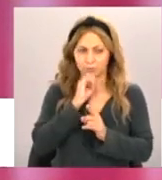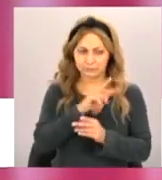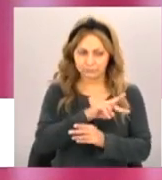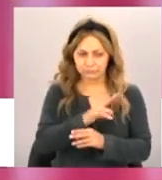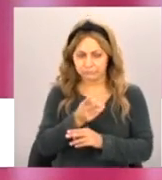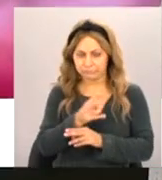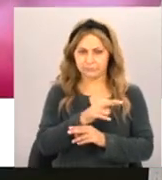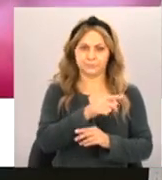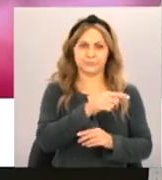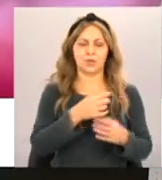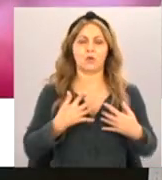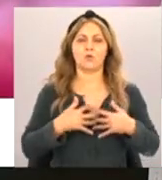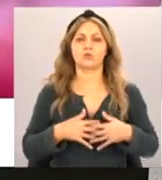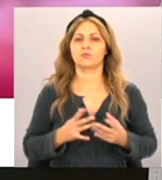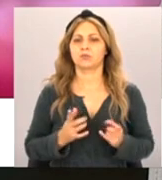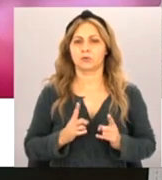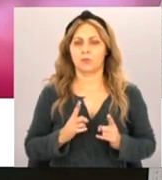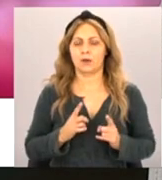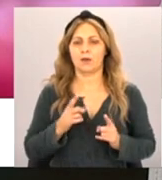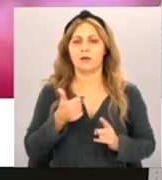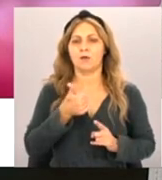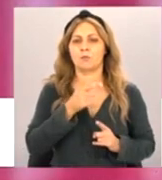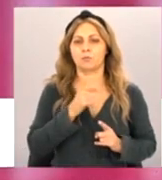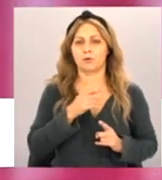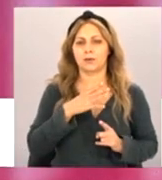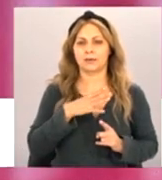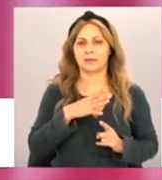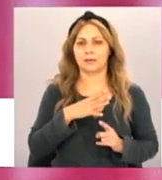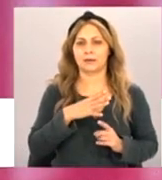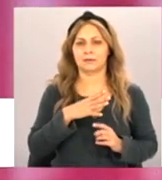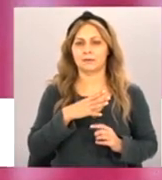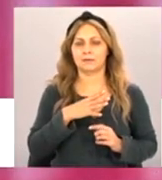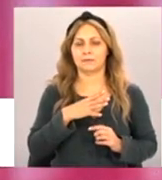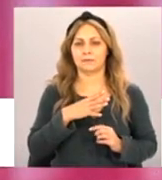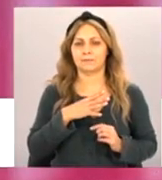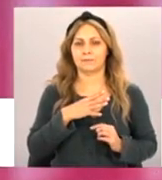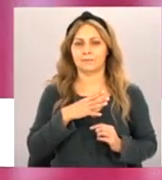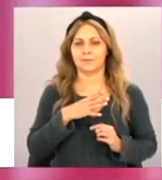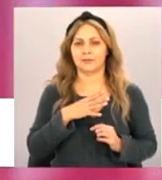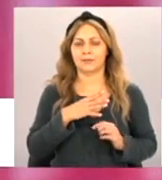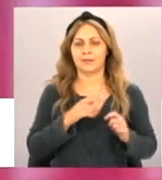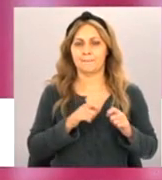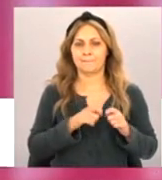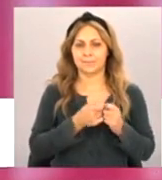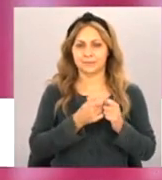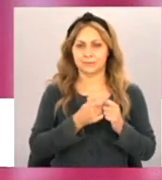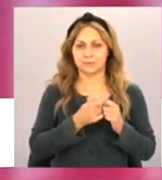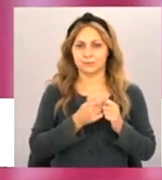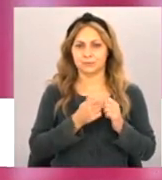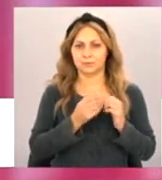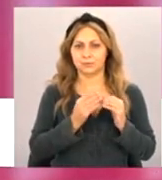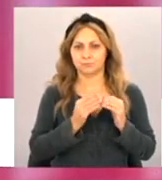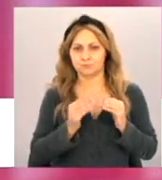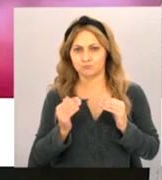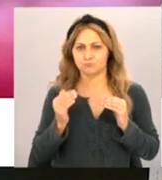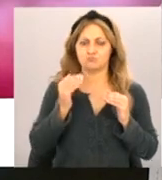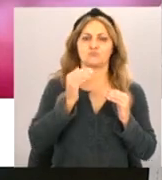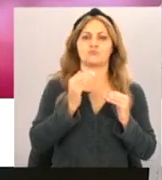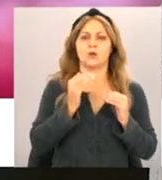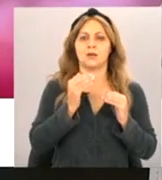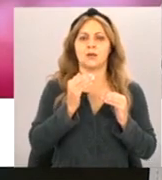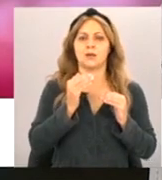eleitorado que o bloco ainda quer conquistar sobre o posicionamento do seu Partido Em relação ao PS E